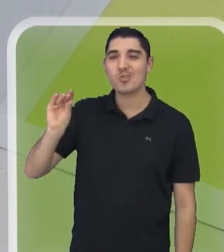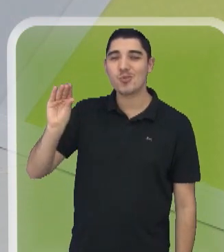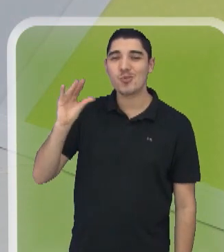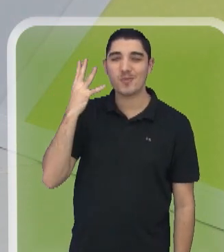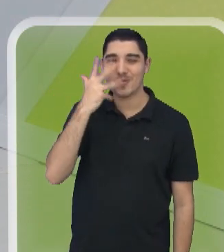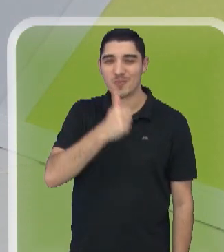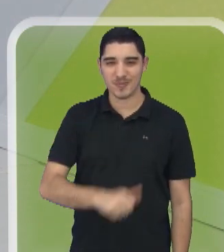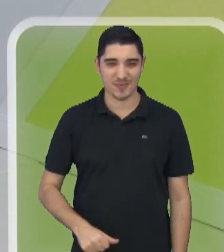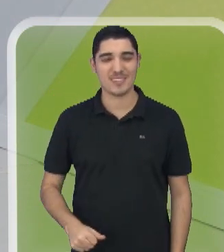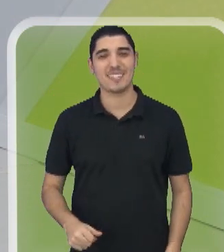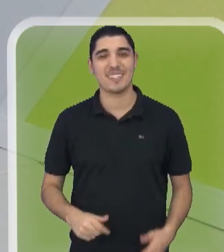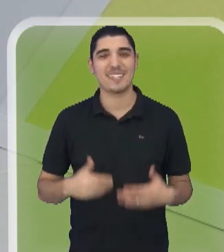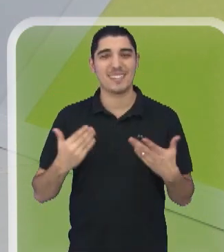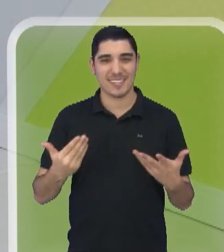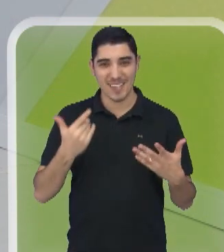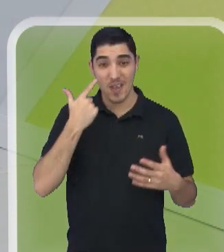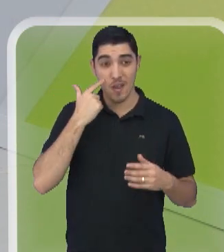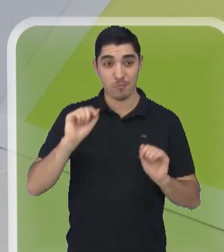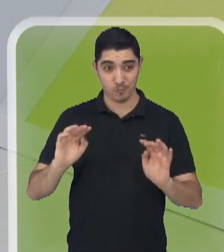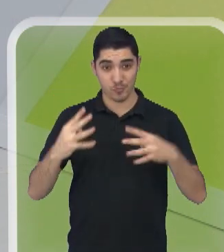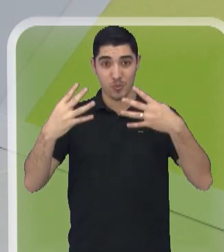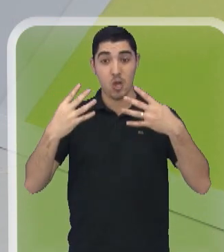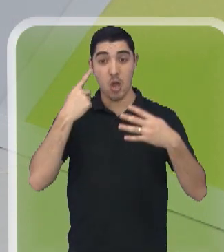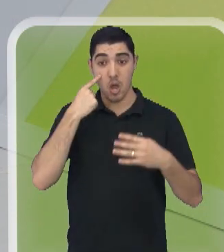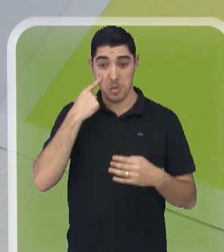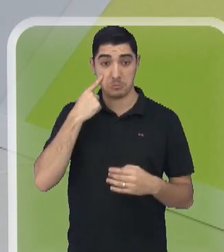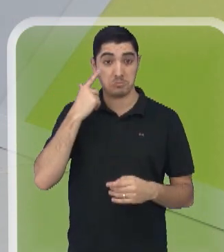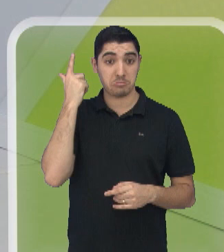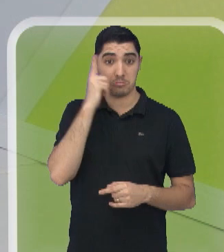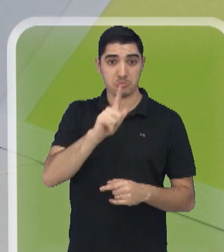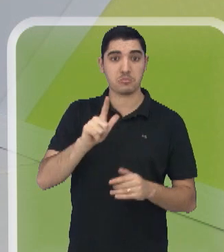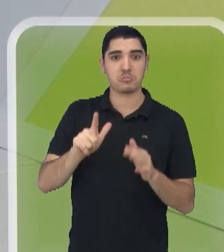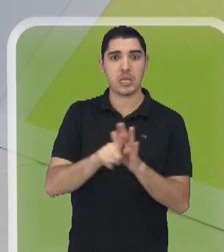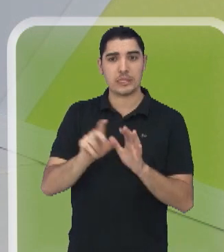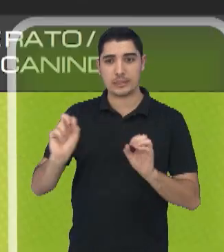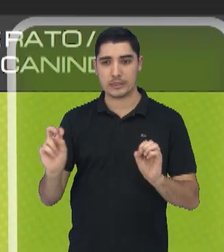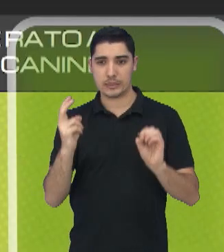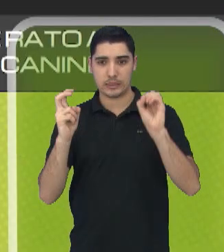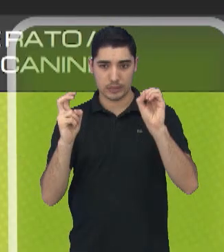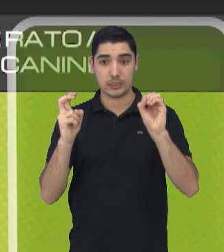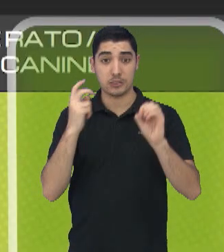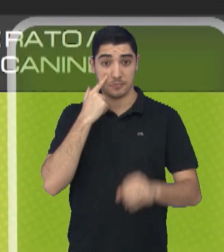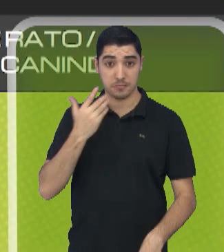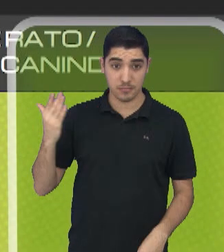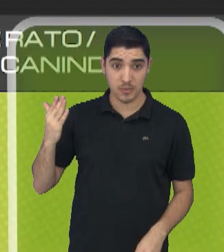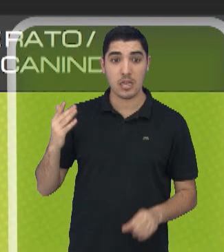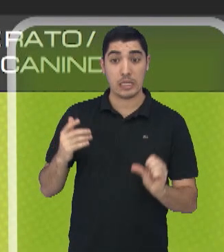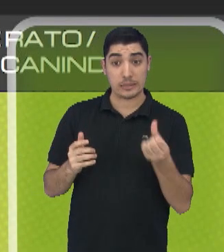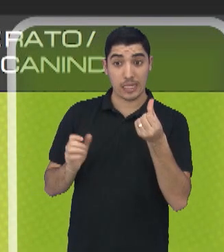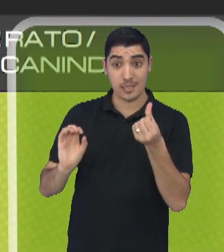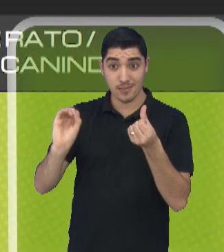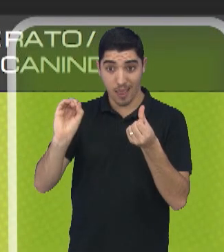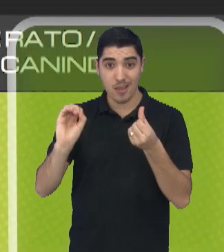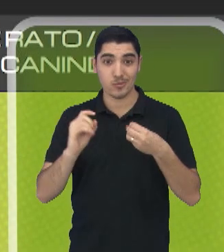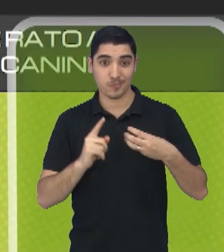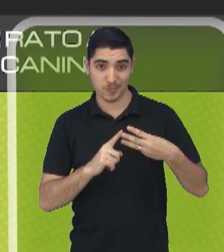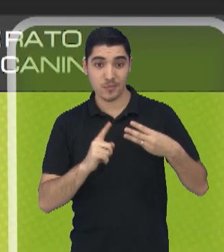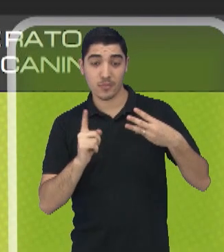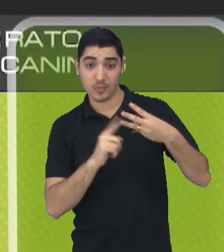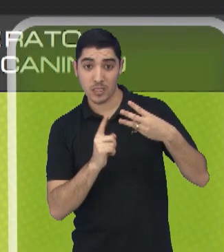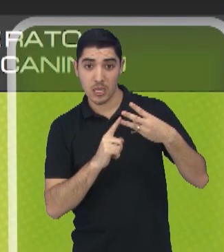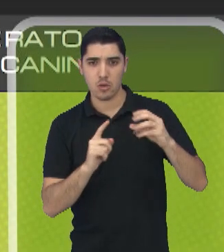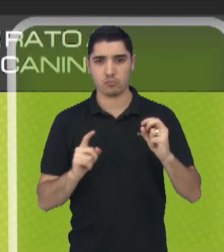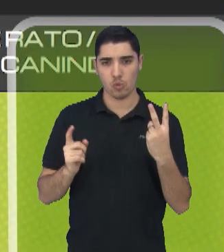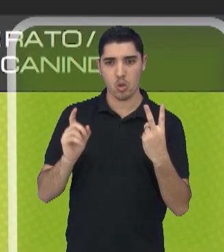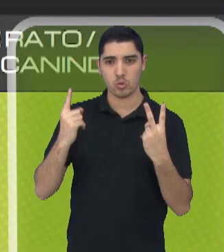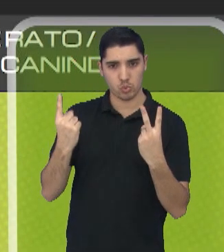capivarinha. Bonitinha. Quartas de final, sem noção, foi goleado pelo Guarani, 5-0. Bandeirantes goleou o Alto da Ponte, 6-0. Panelão, 2-1 em